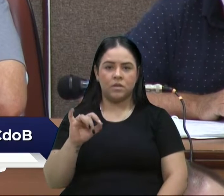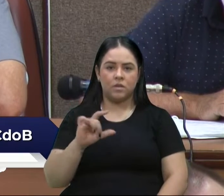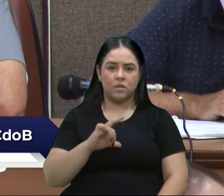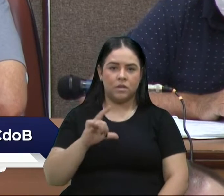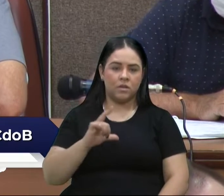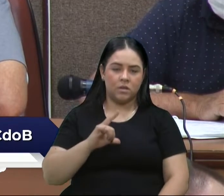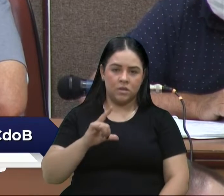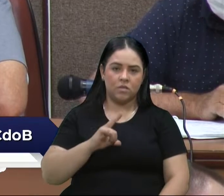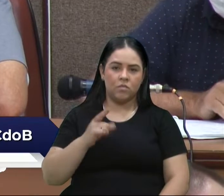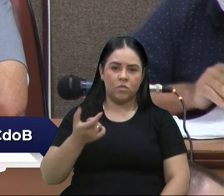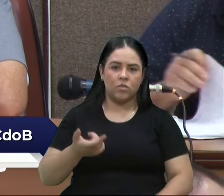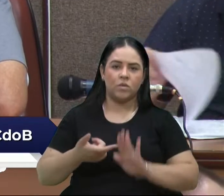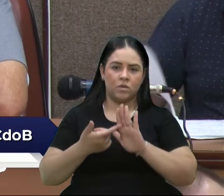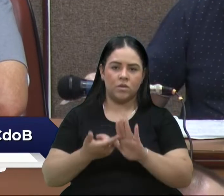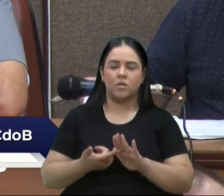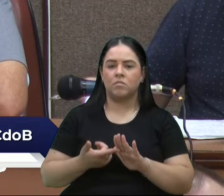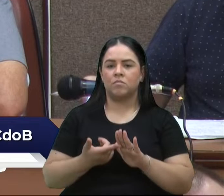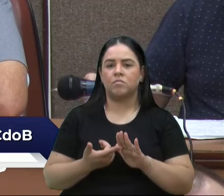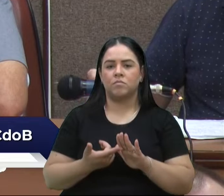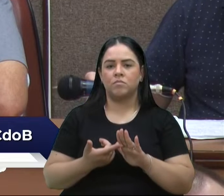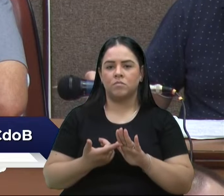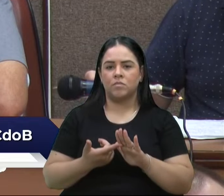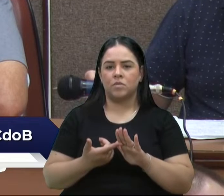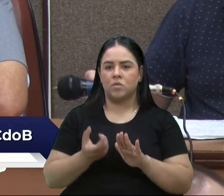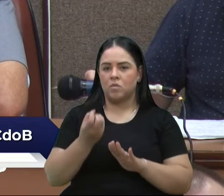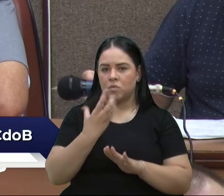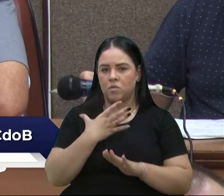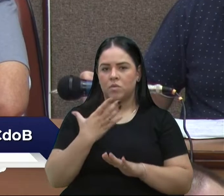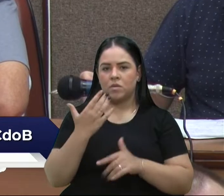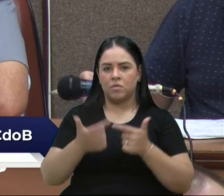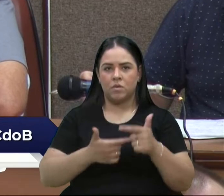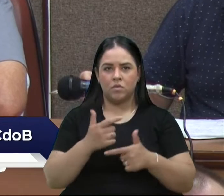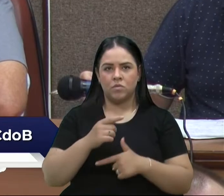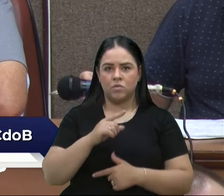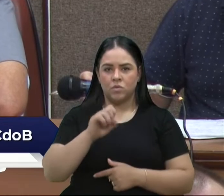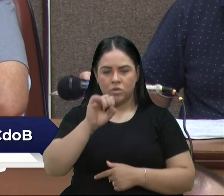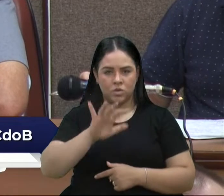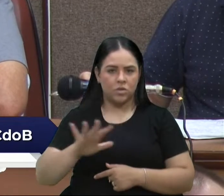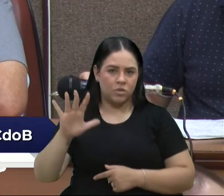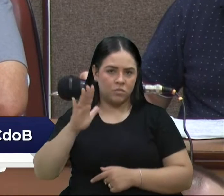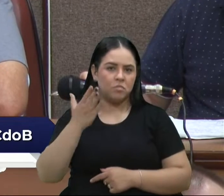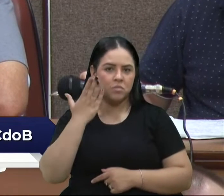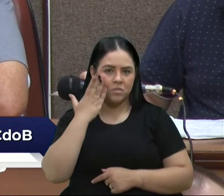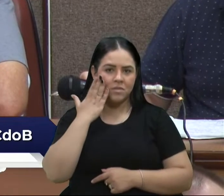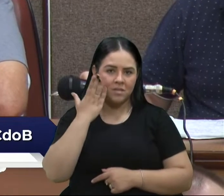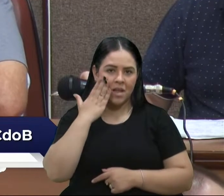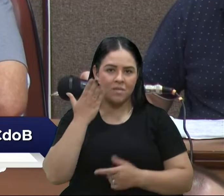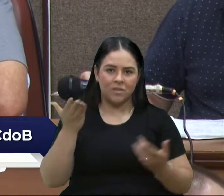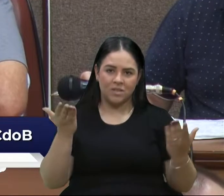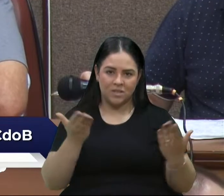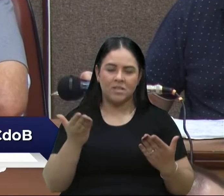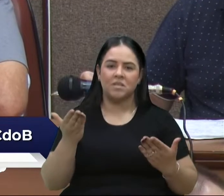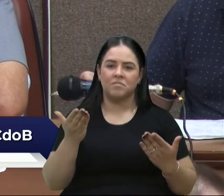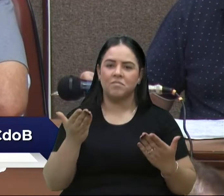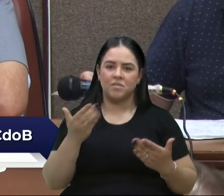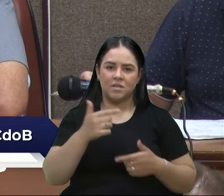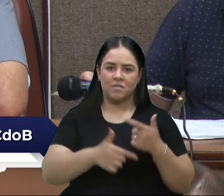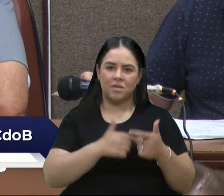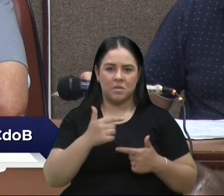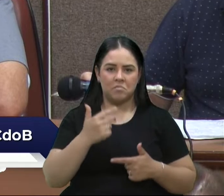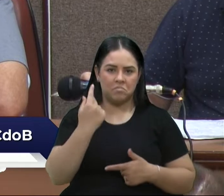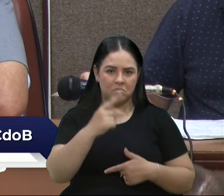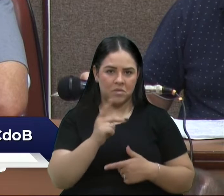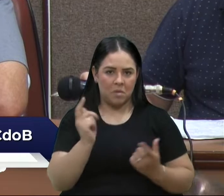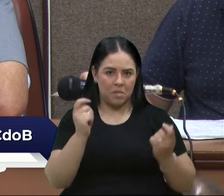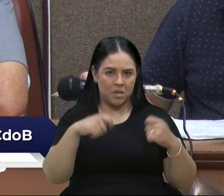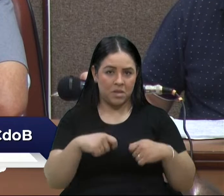essa integração, feito esse belo trabalho. O geral a gente é conhecido, né? Já sabia desse trabalho. Então